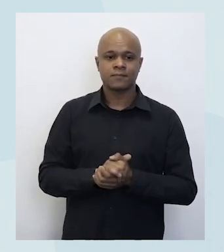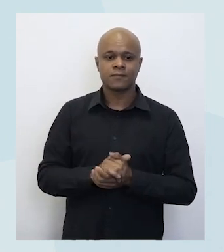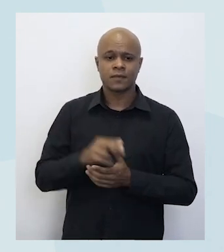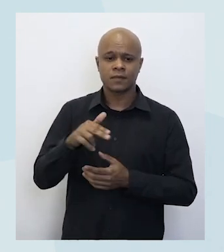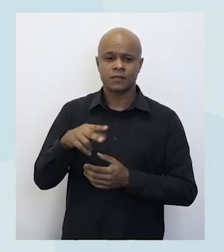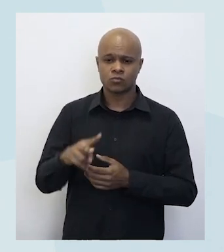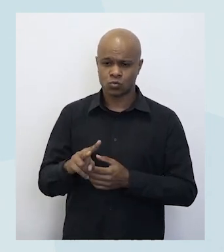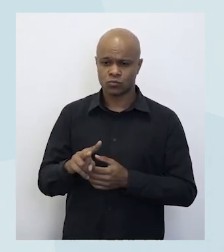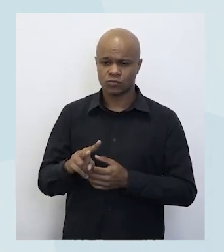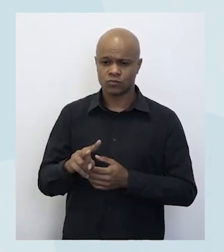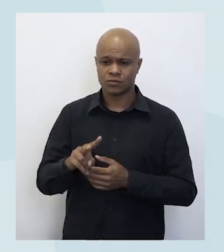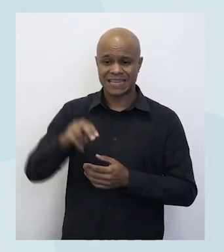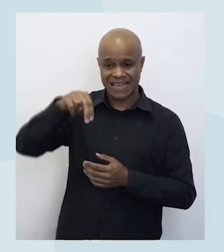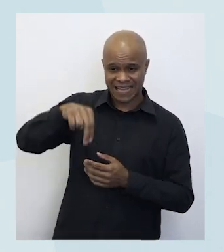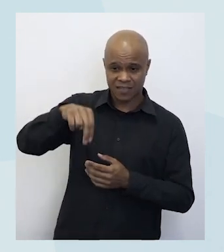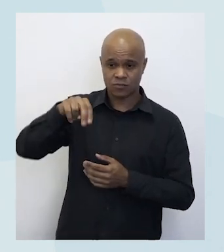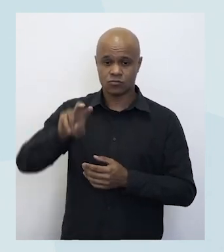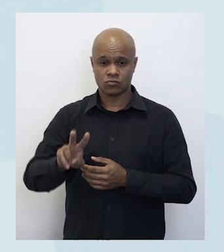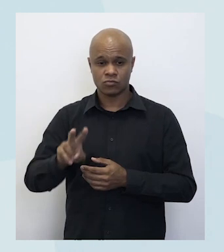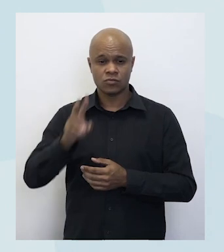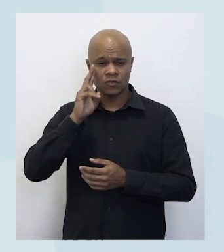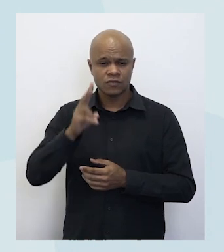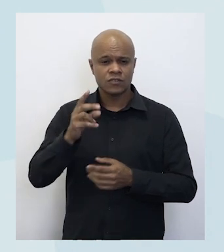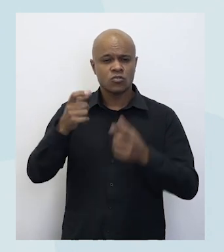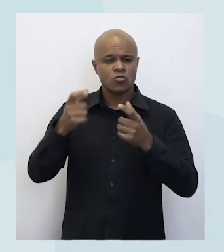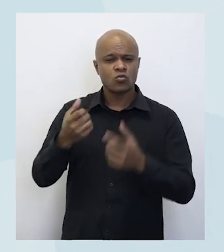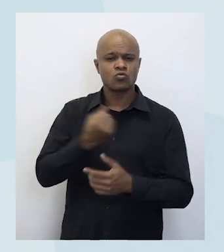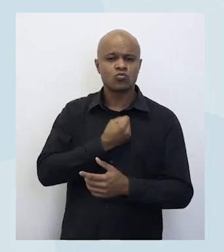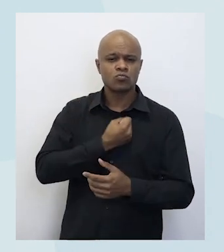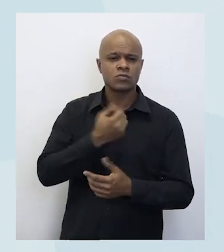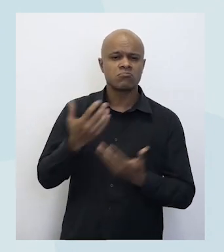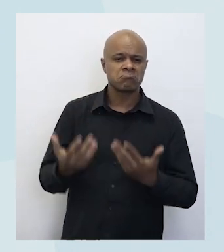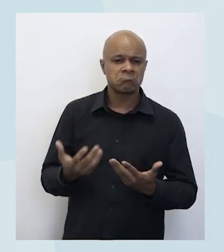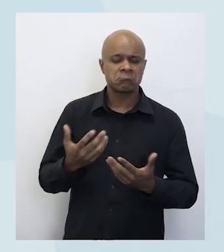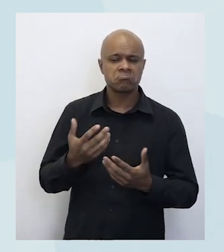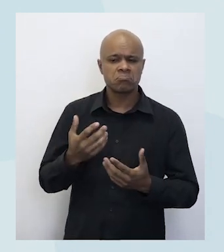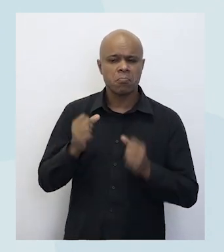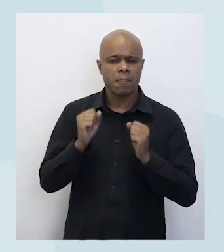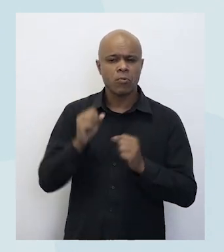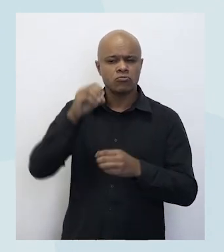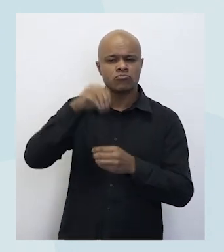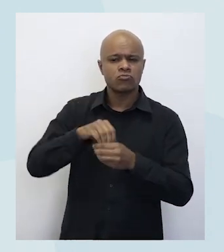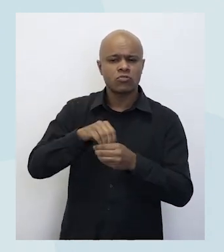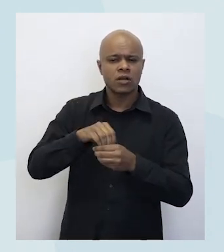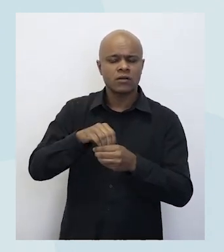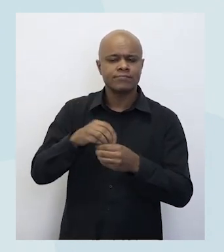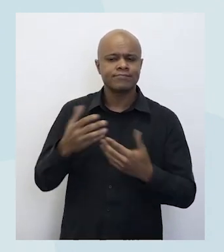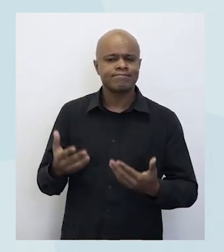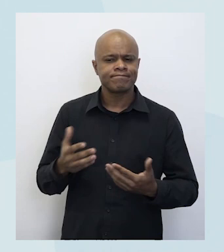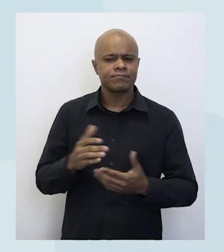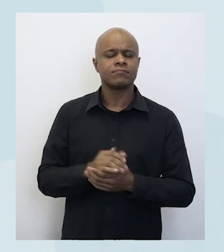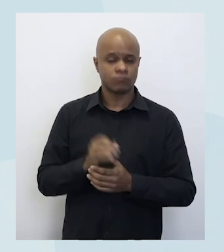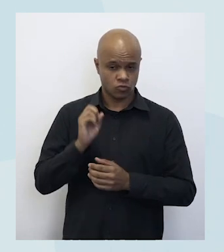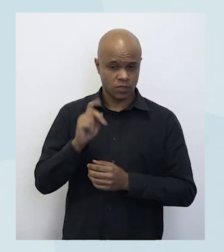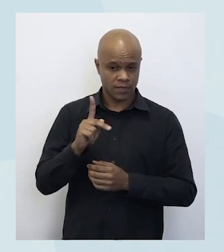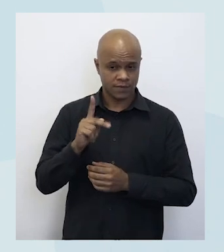vocês conseguem visualizar melhor aonde aquele número 1, 3, 2, ele vai na fórmula do KC,